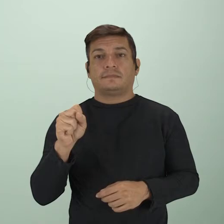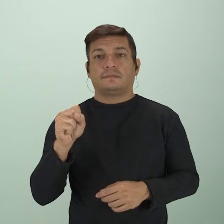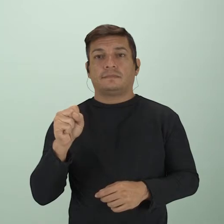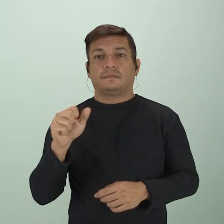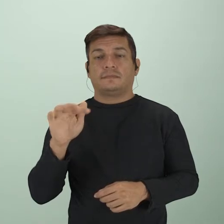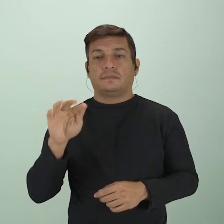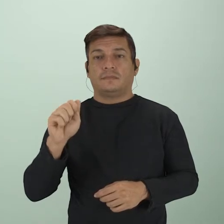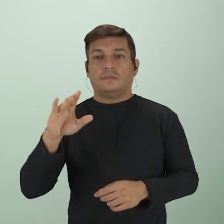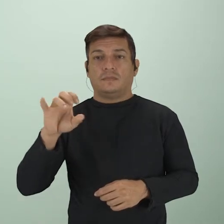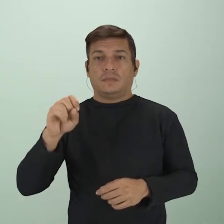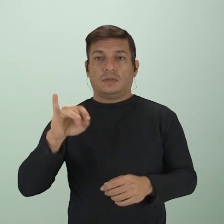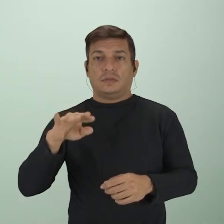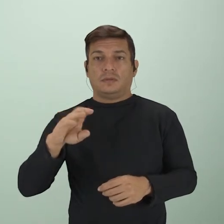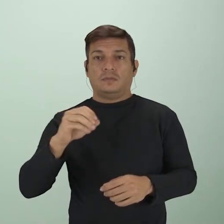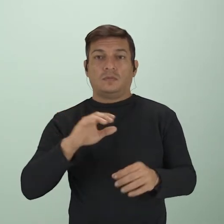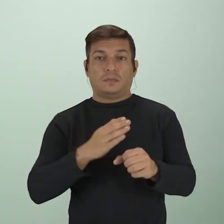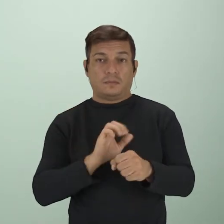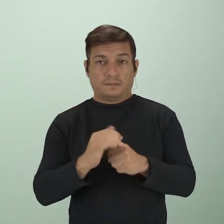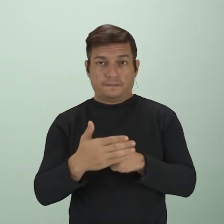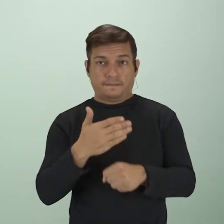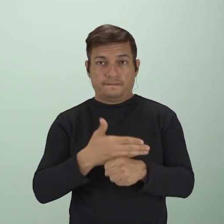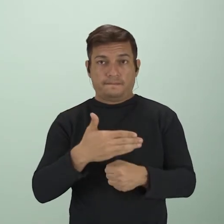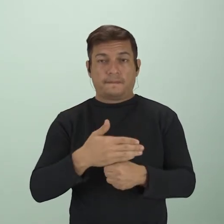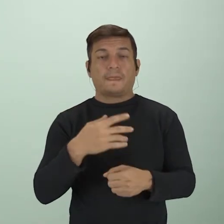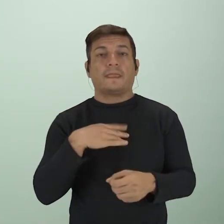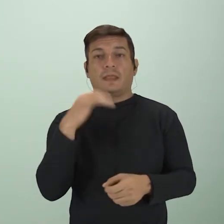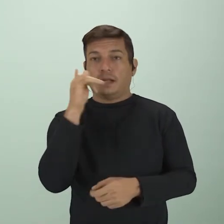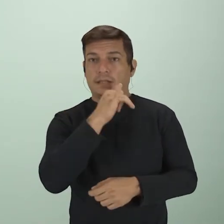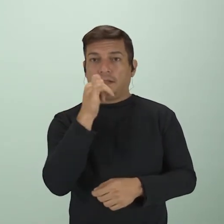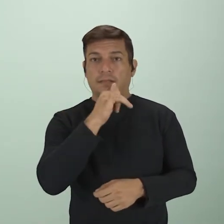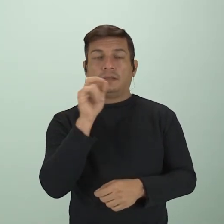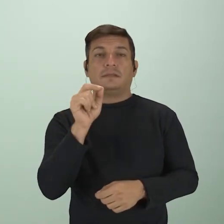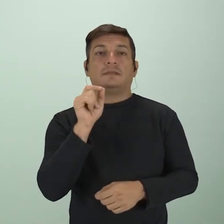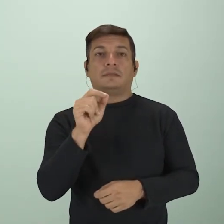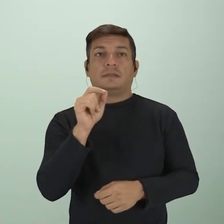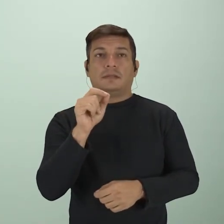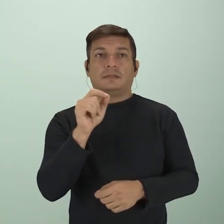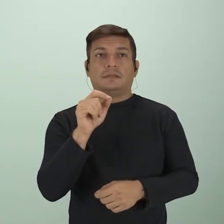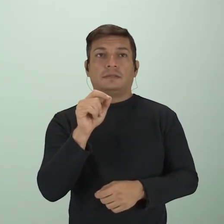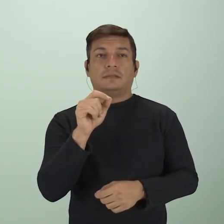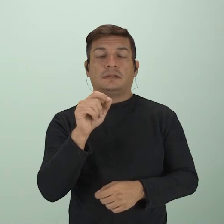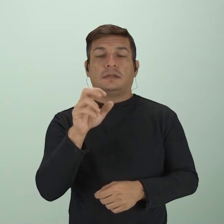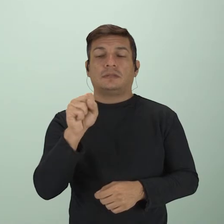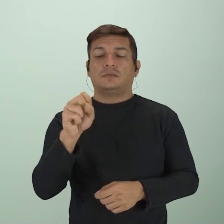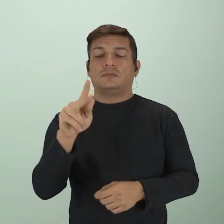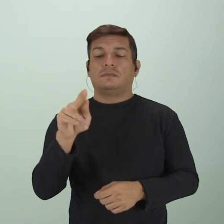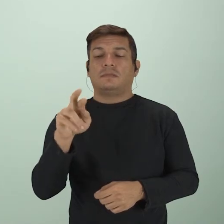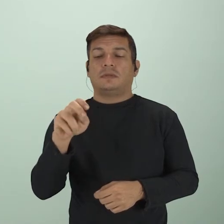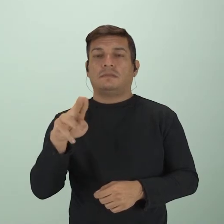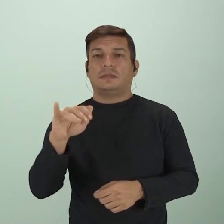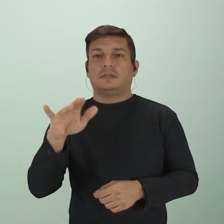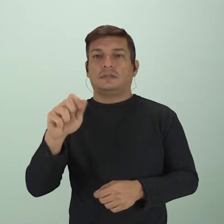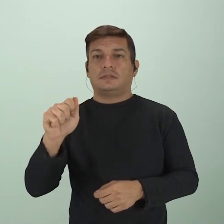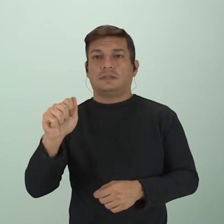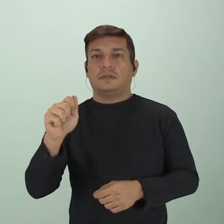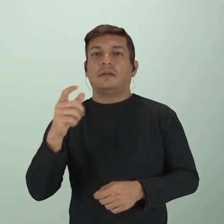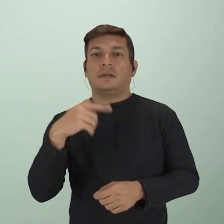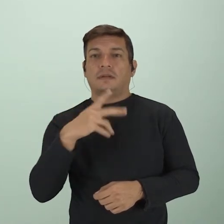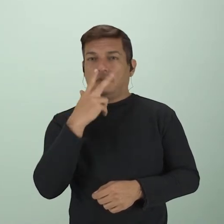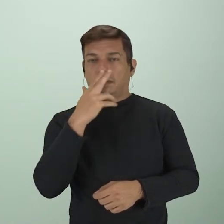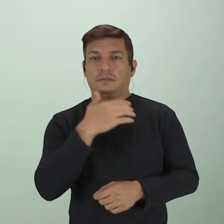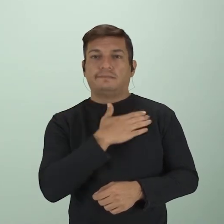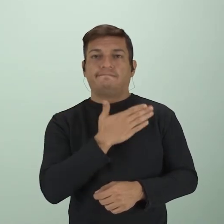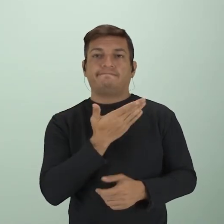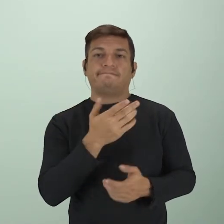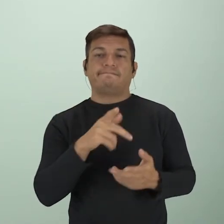Itália, que era a questão da supremacia ariana, né? Então, uma questão racial. Então,